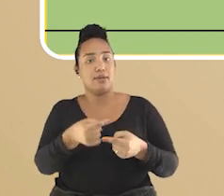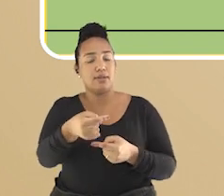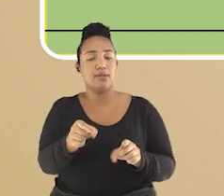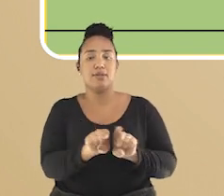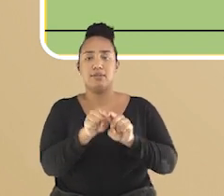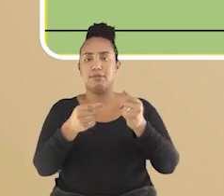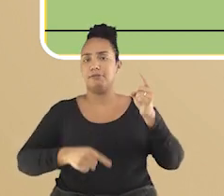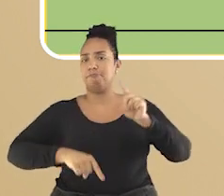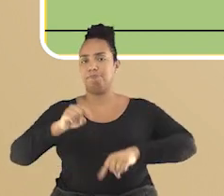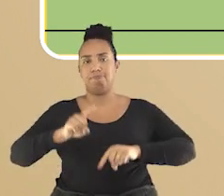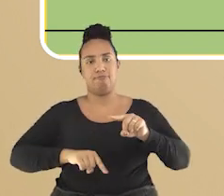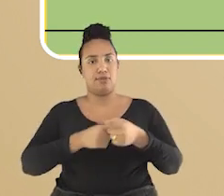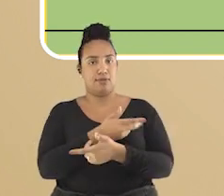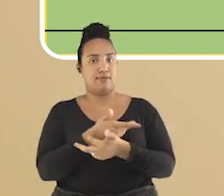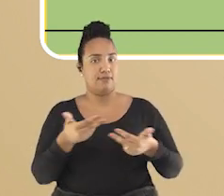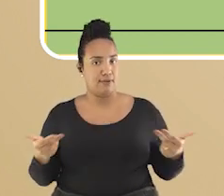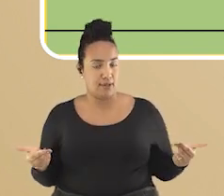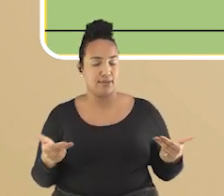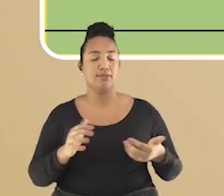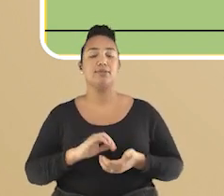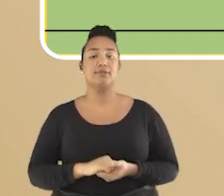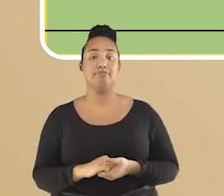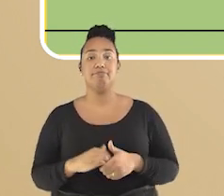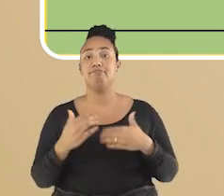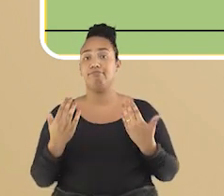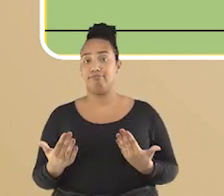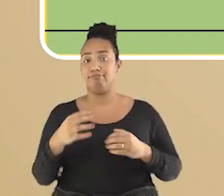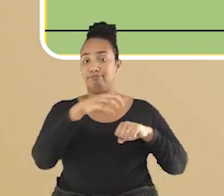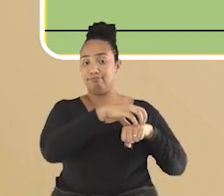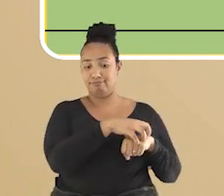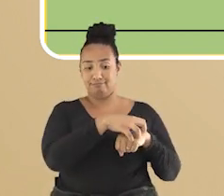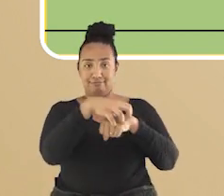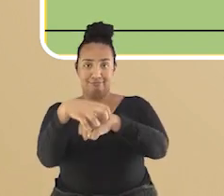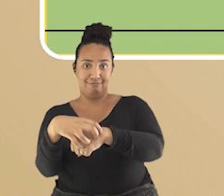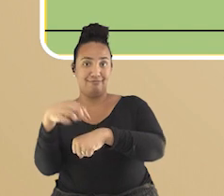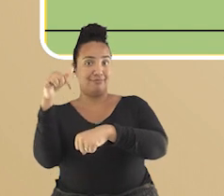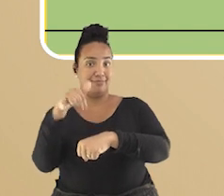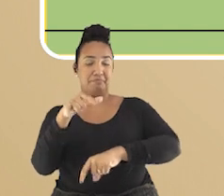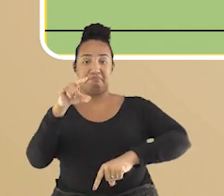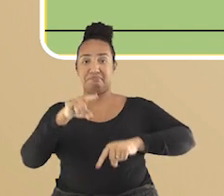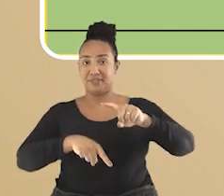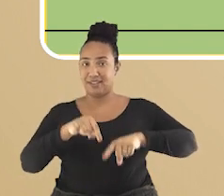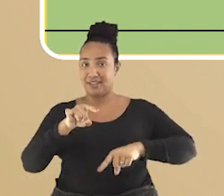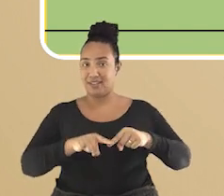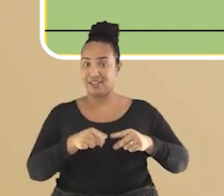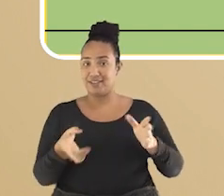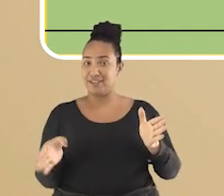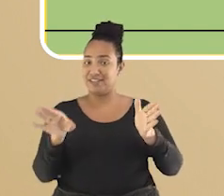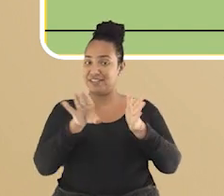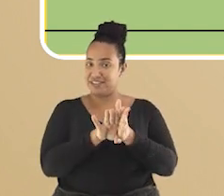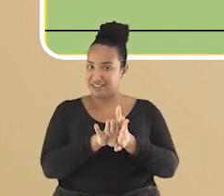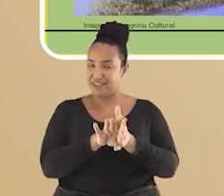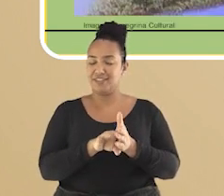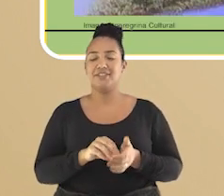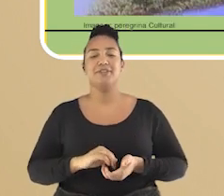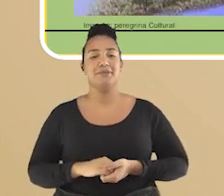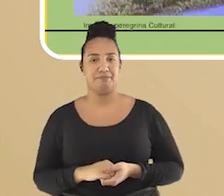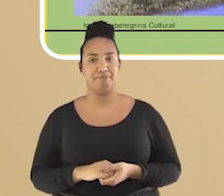e mercadorias. Afinal, é através do transporte que os produtos chegam até